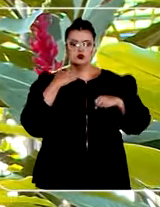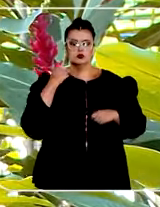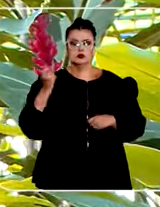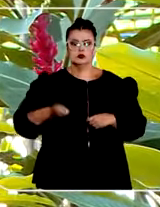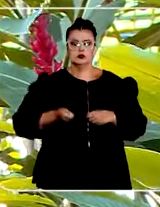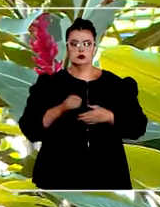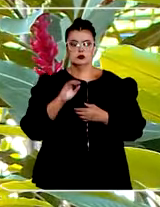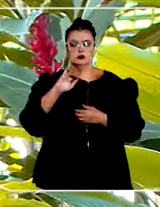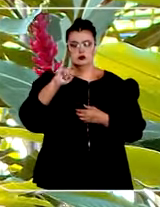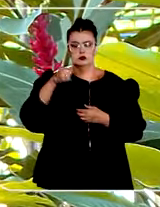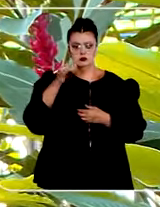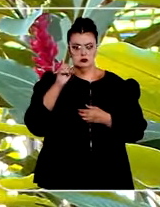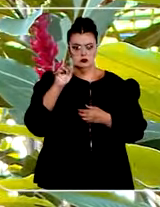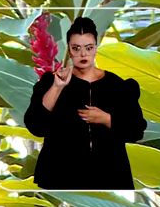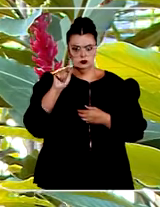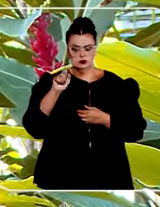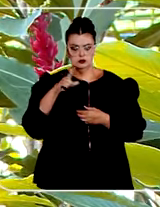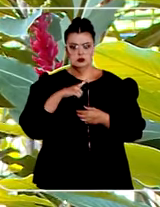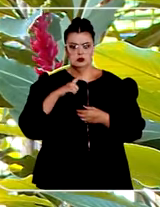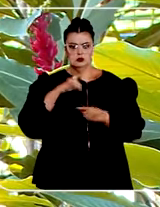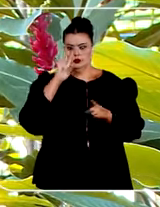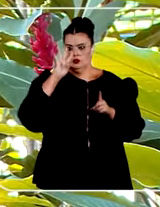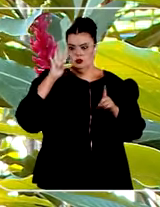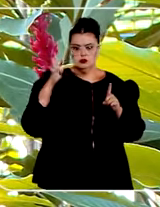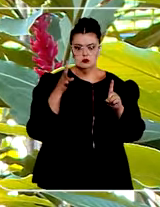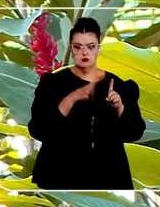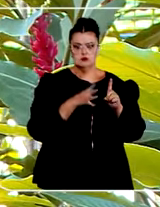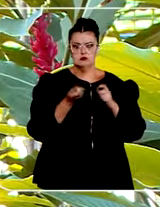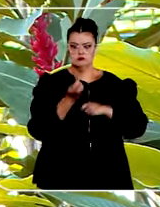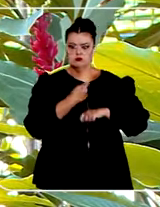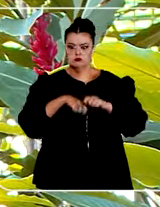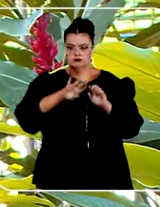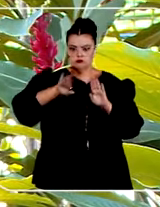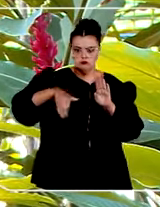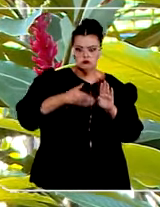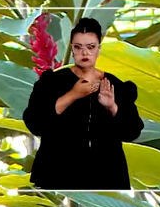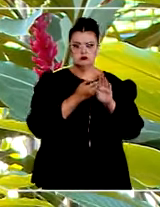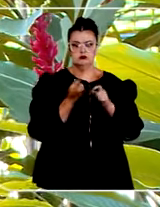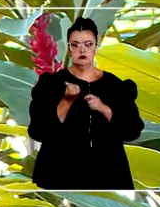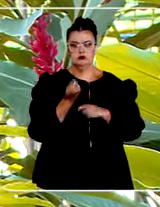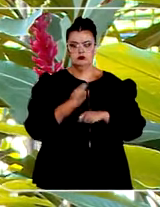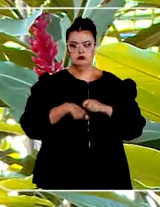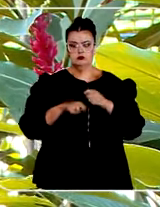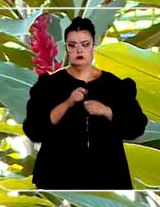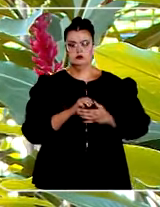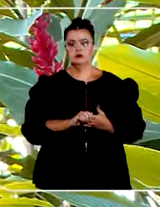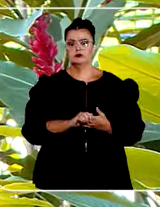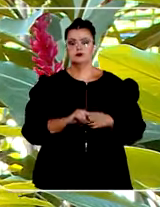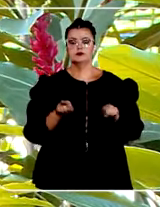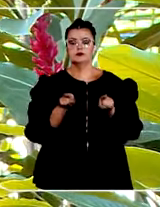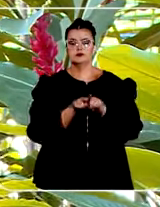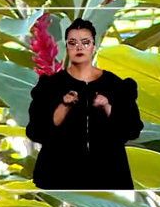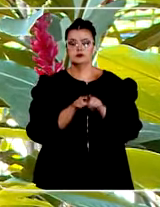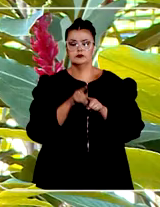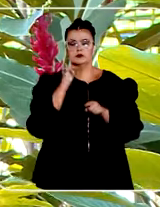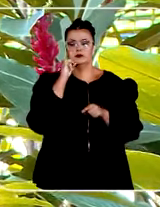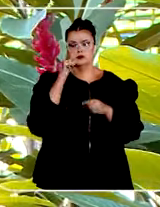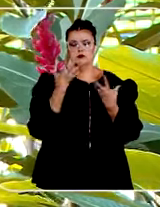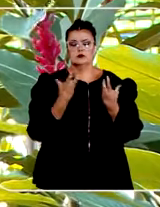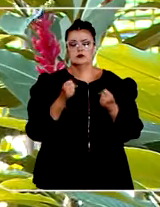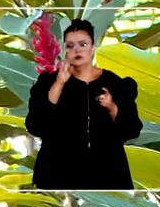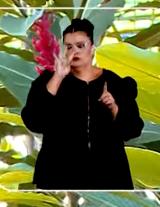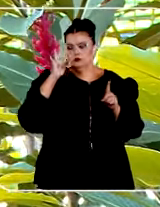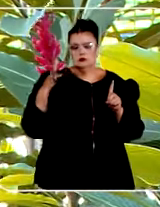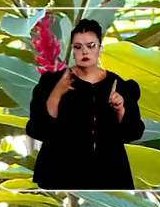Sérgio Humberto de quadro Sampaio acusados de corrupção passiva e lavagem de dinheiro o colegiado também recebeu a